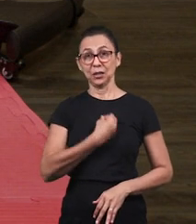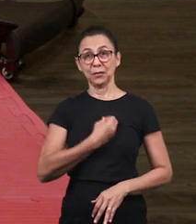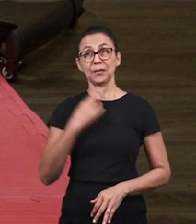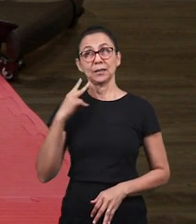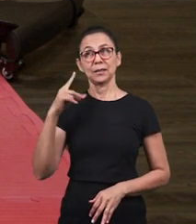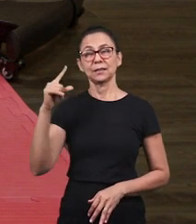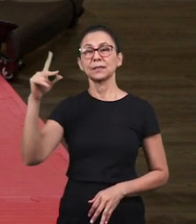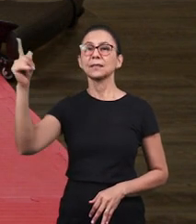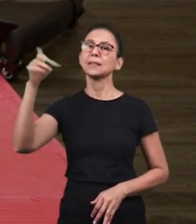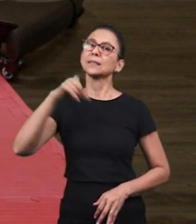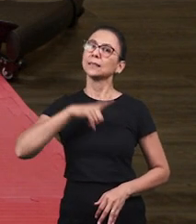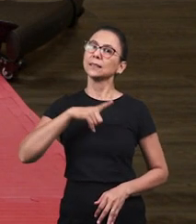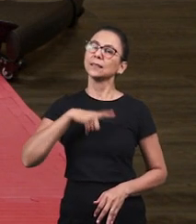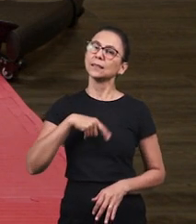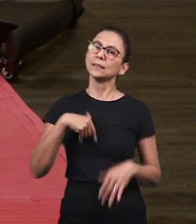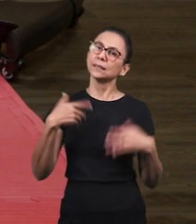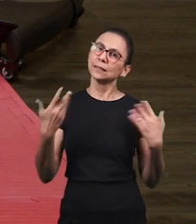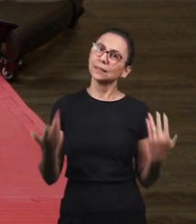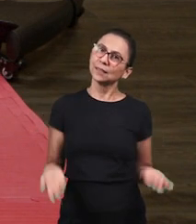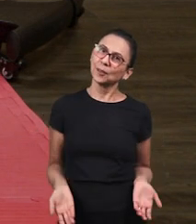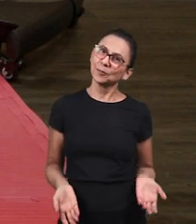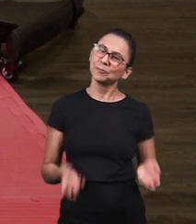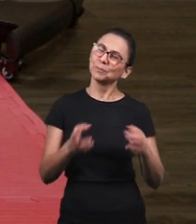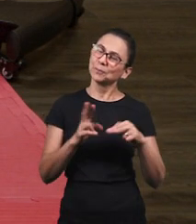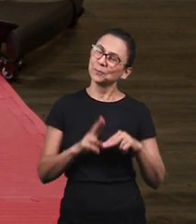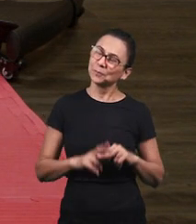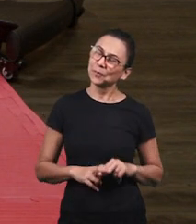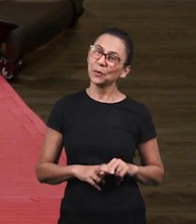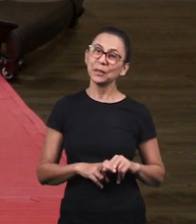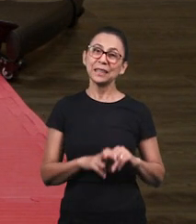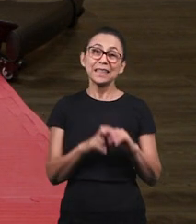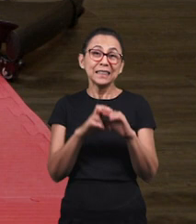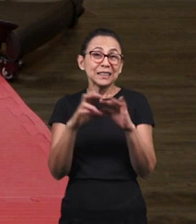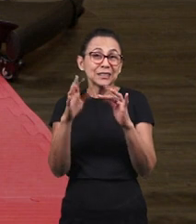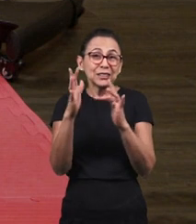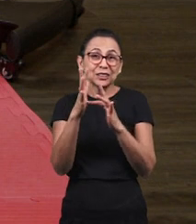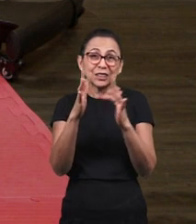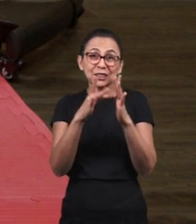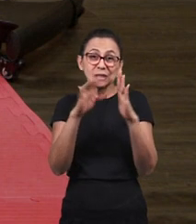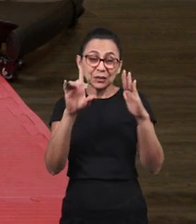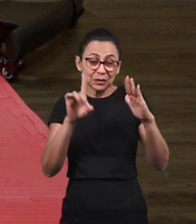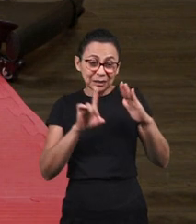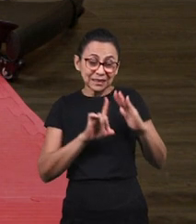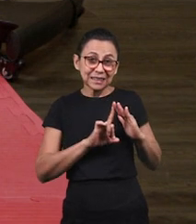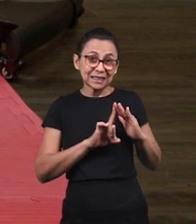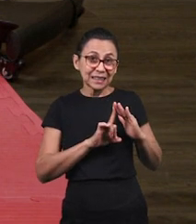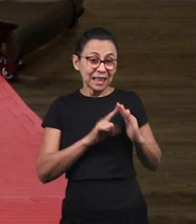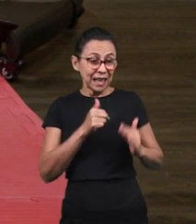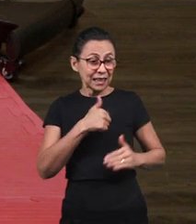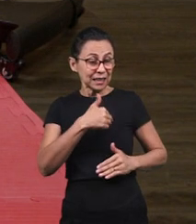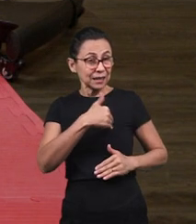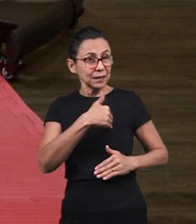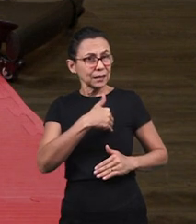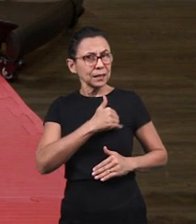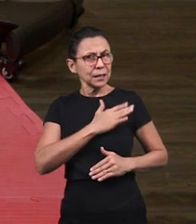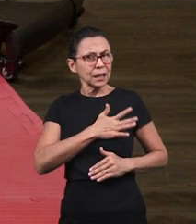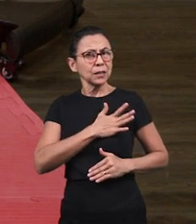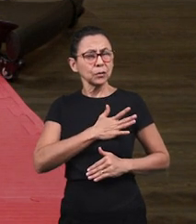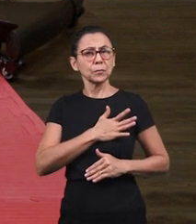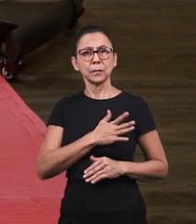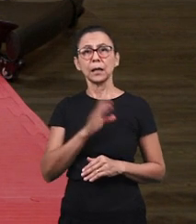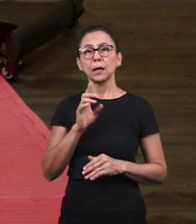Por isso que temos que guardar no nosso coração é Jesus, é esta aliança que temos com Deus